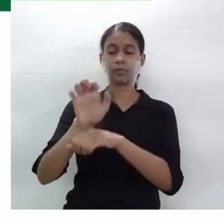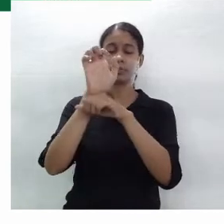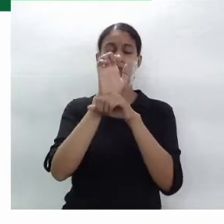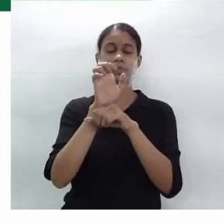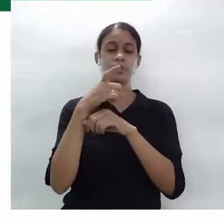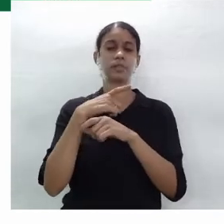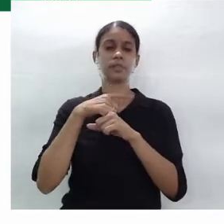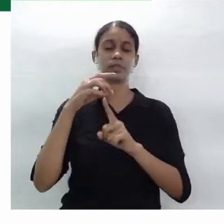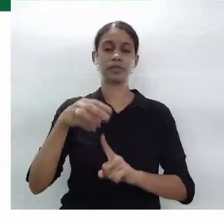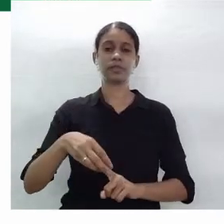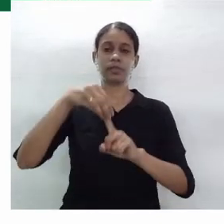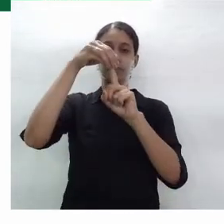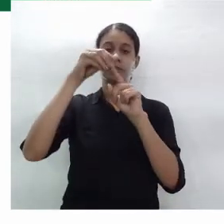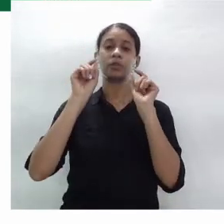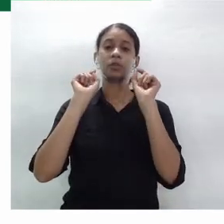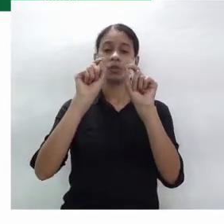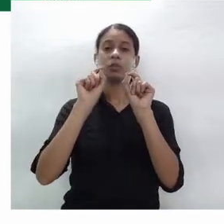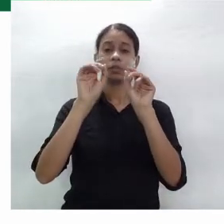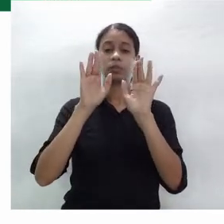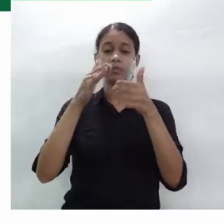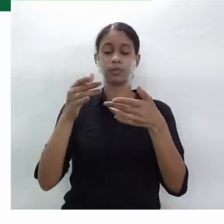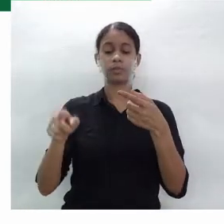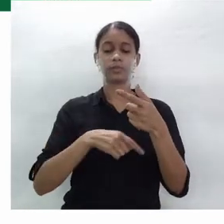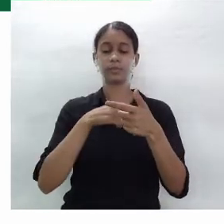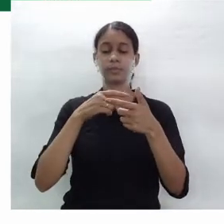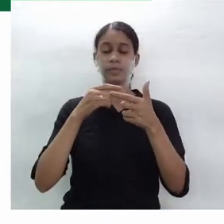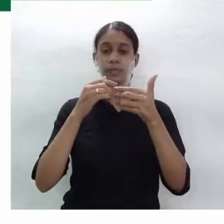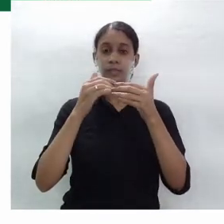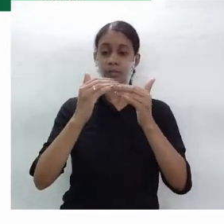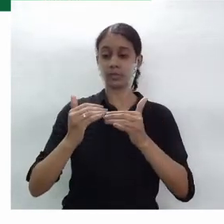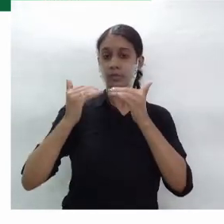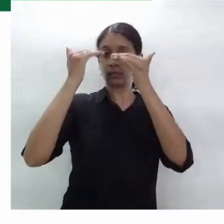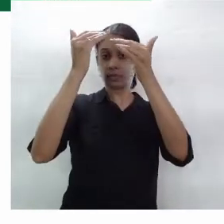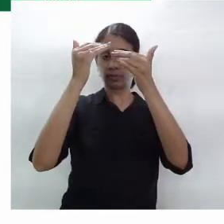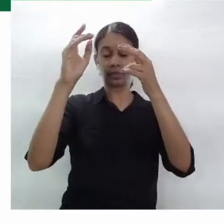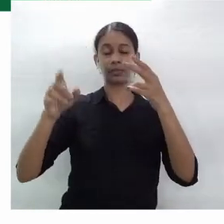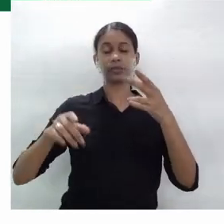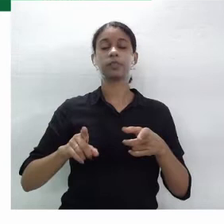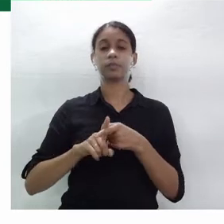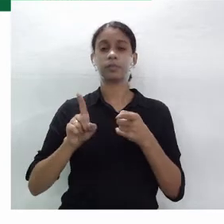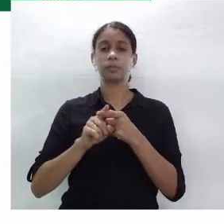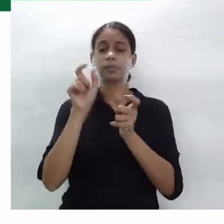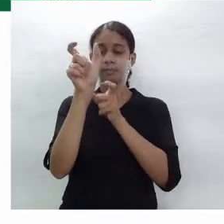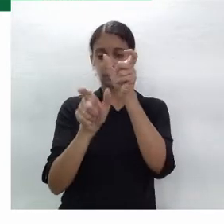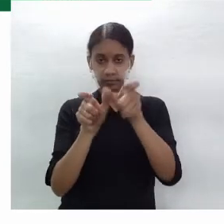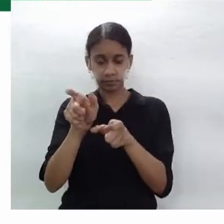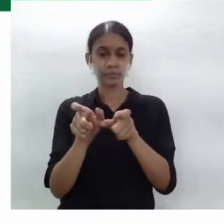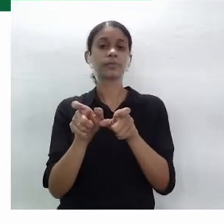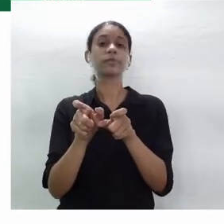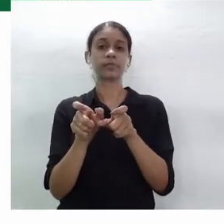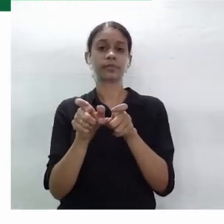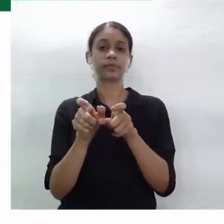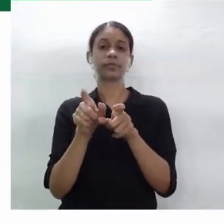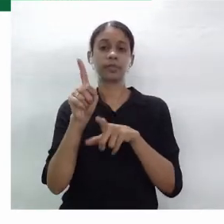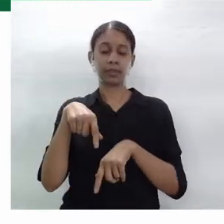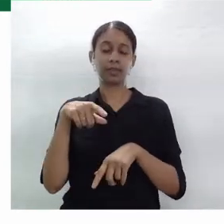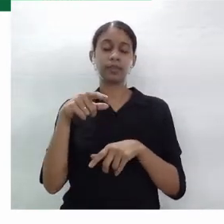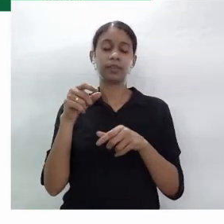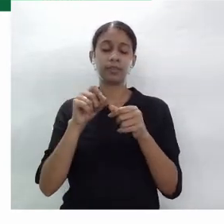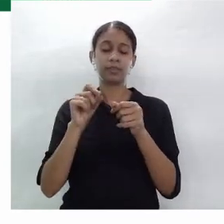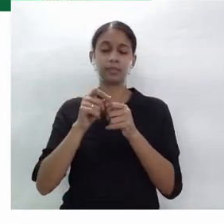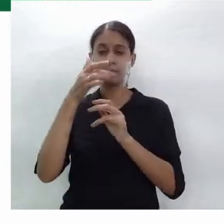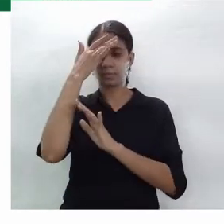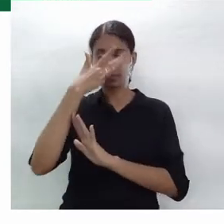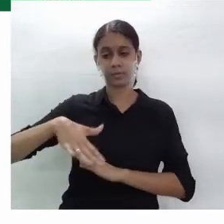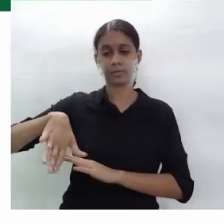como fundamento o quê? Primeiro, a soberania, a cidadania, que é a garantia do seu povo,